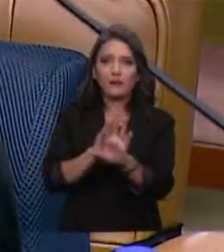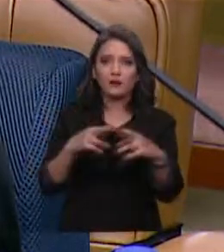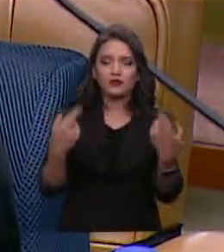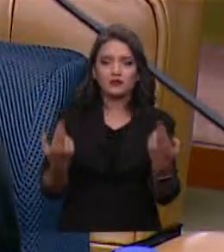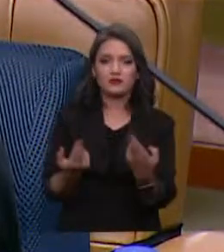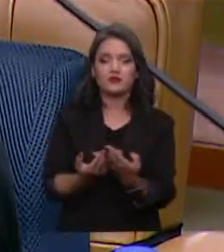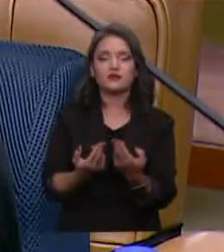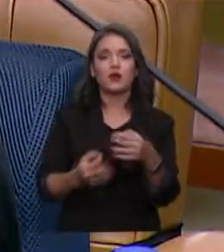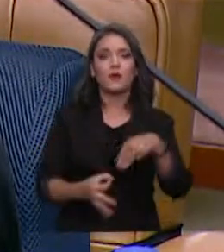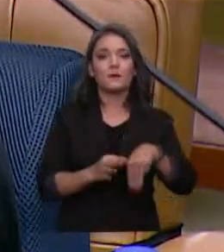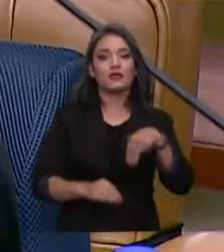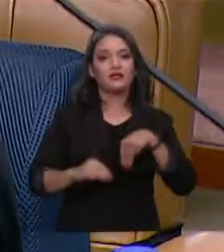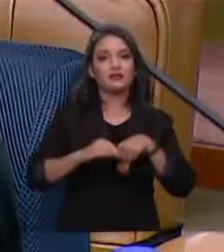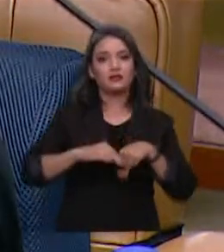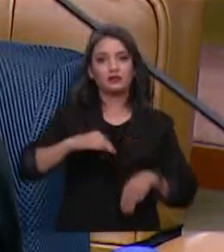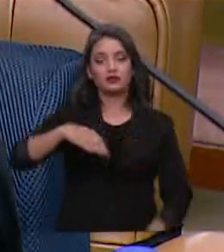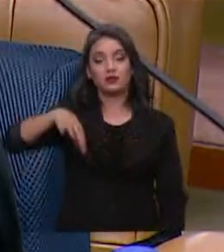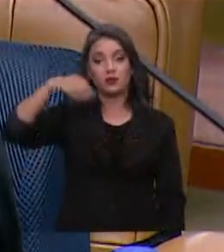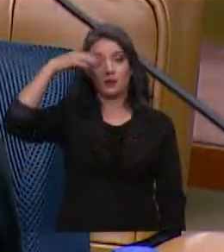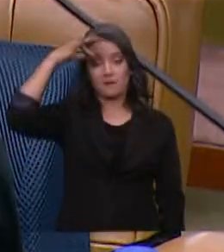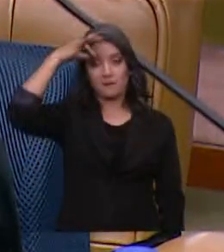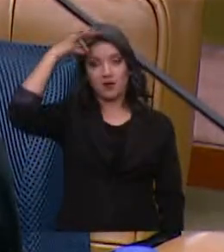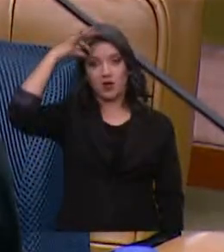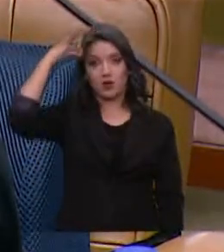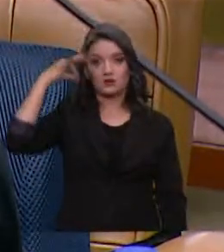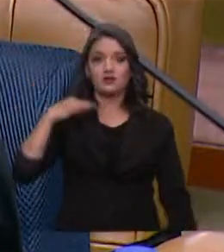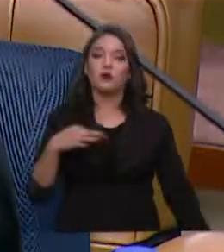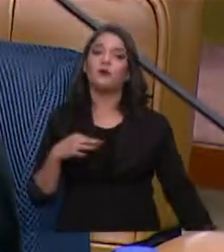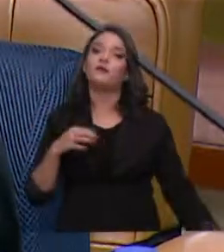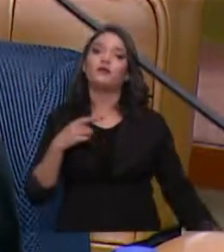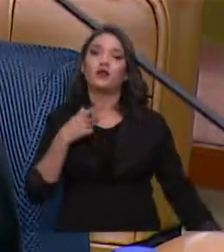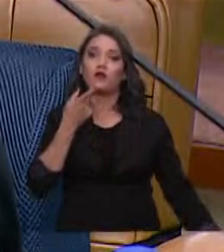ponto para a nossa reflexão. Eu